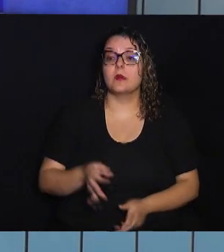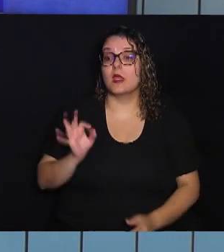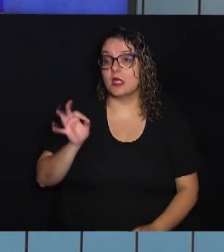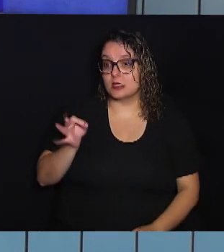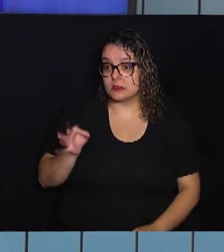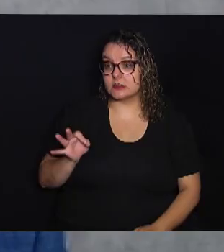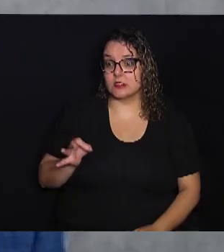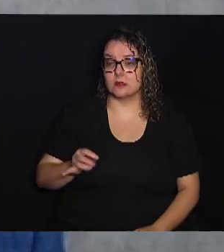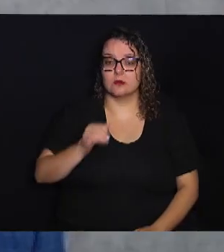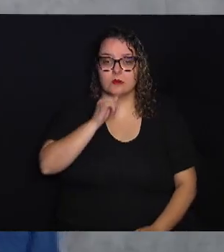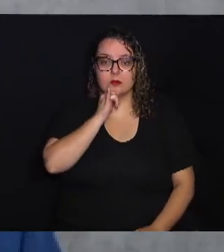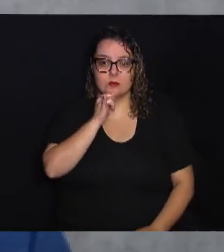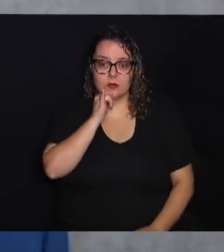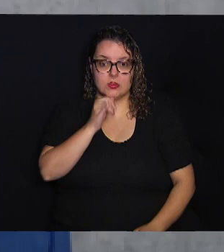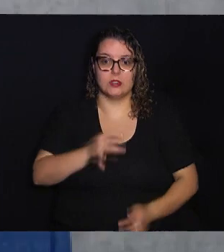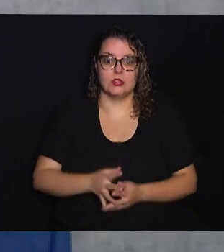né?